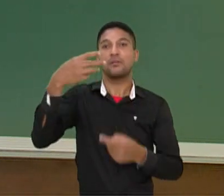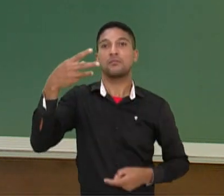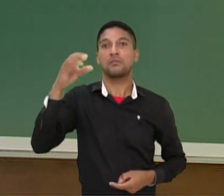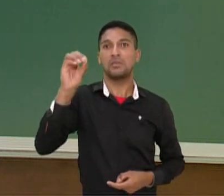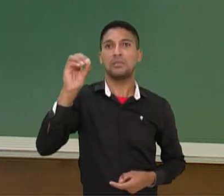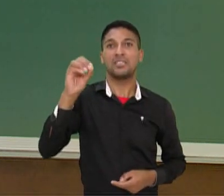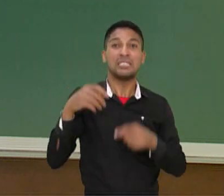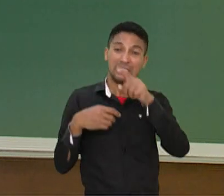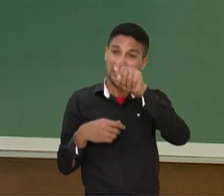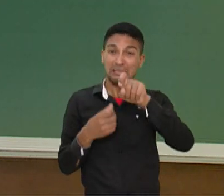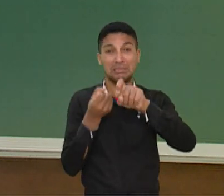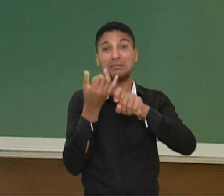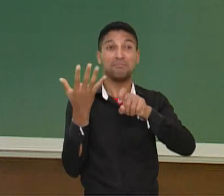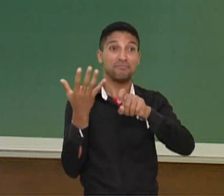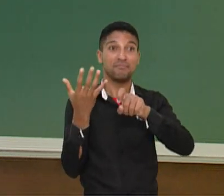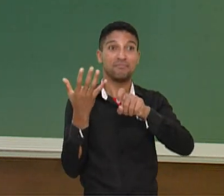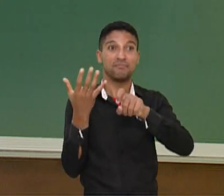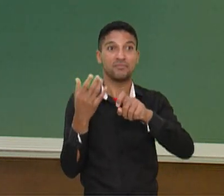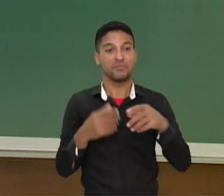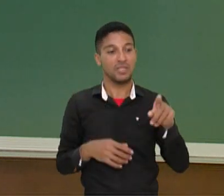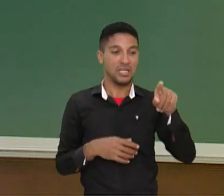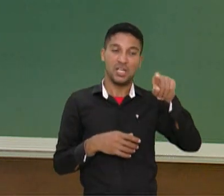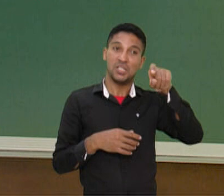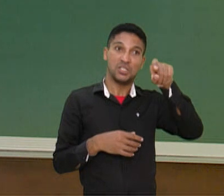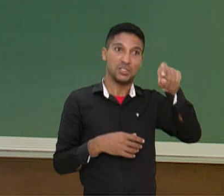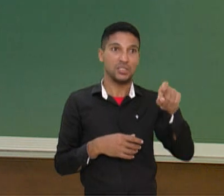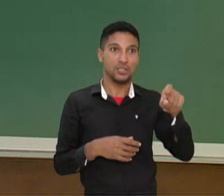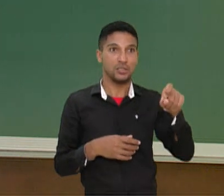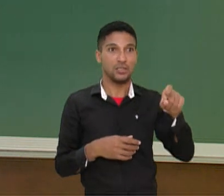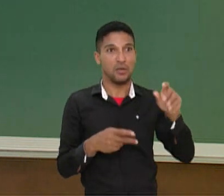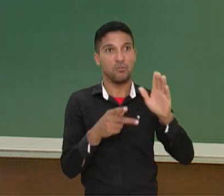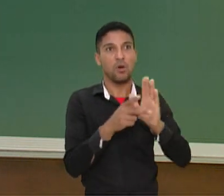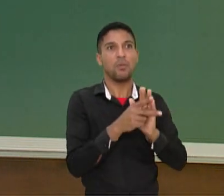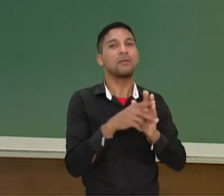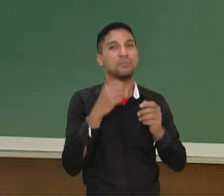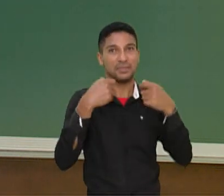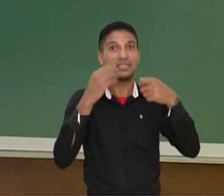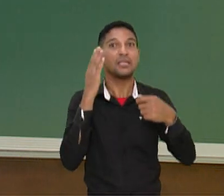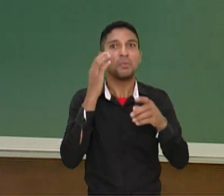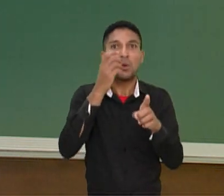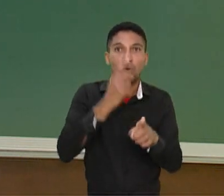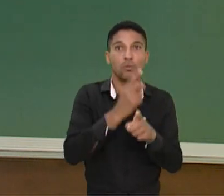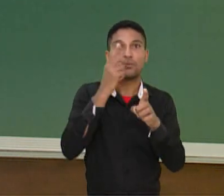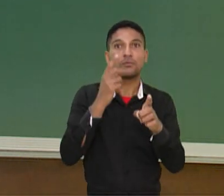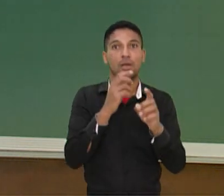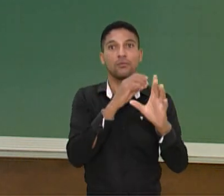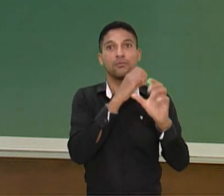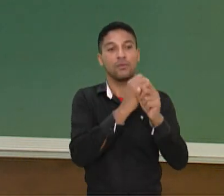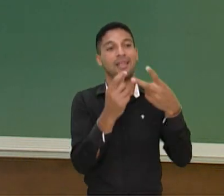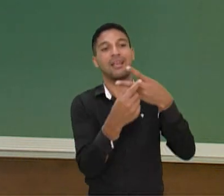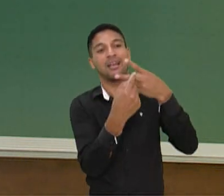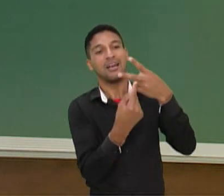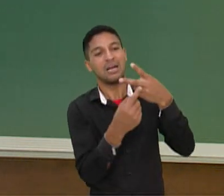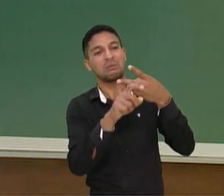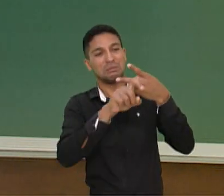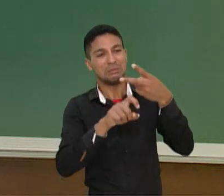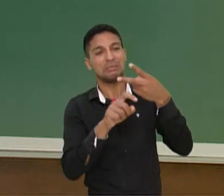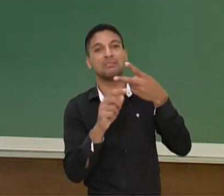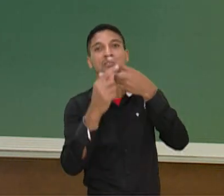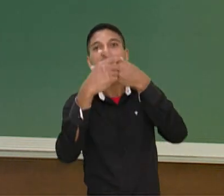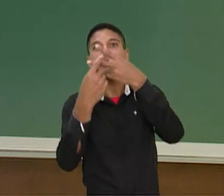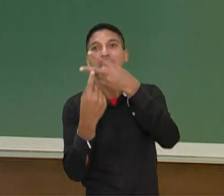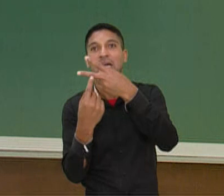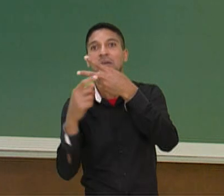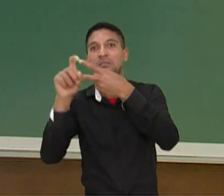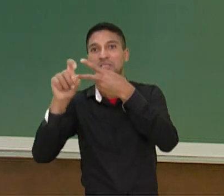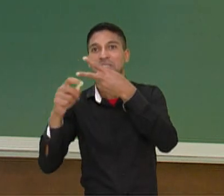próprio x. Então, para eu saber quem são esses 3 ângulos, eu preciso saber quem é o x. Então, agora eu preciso